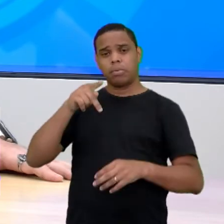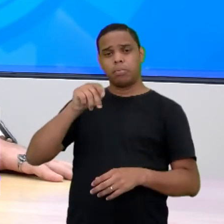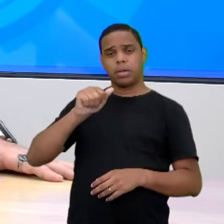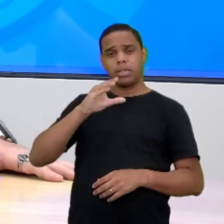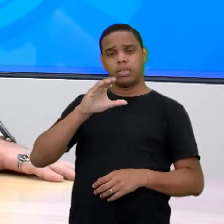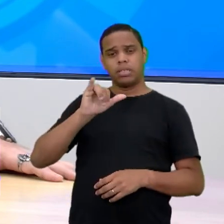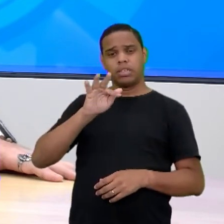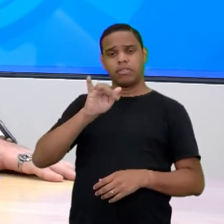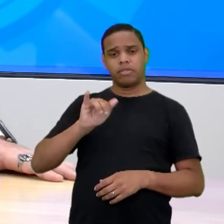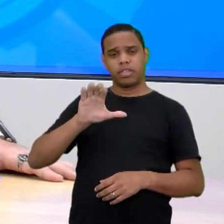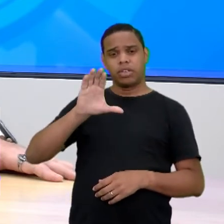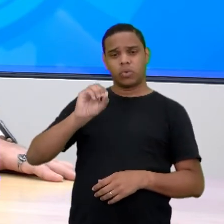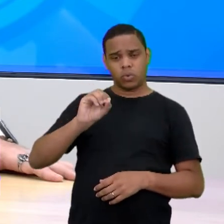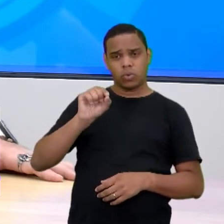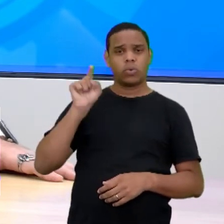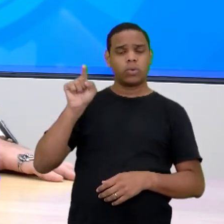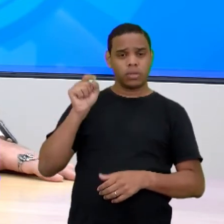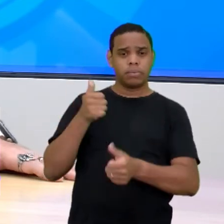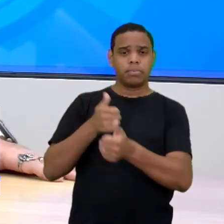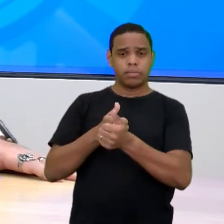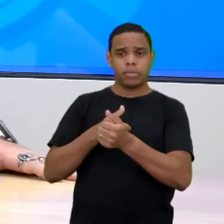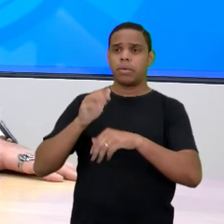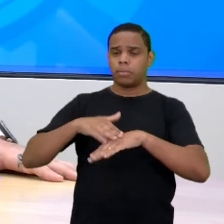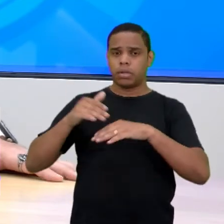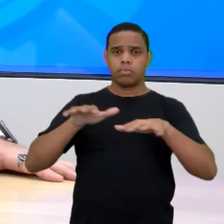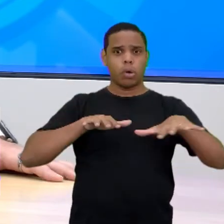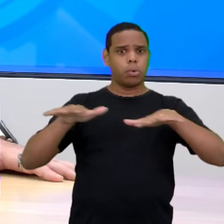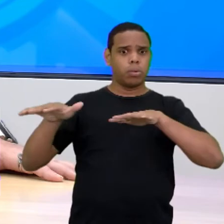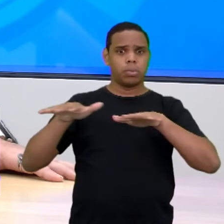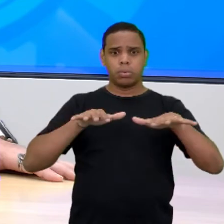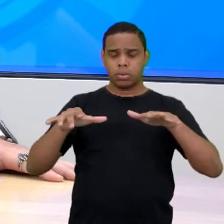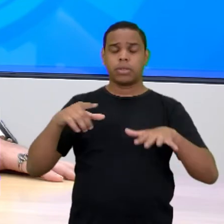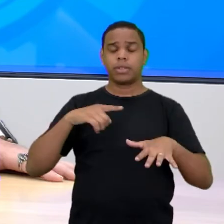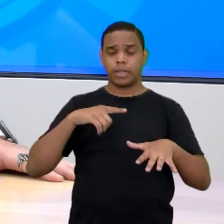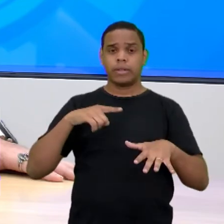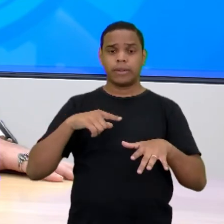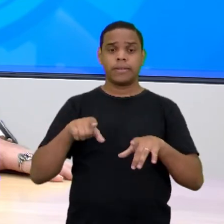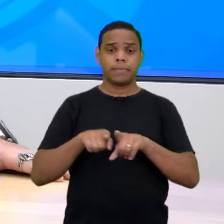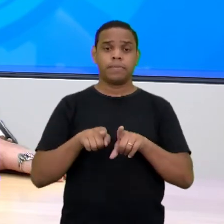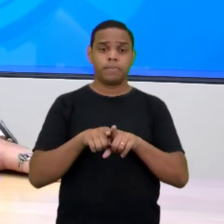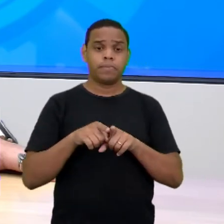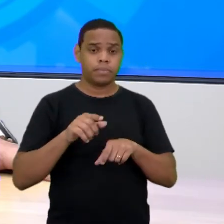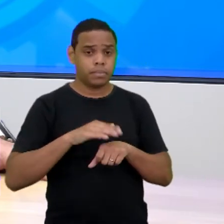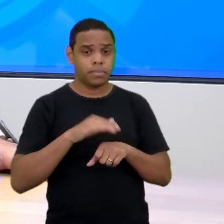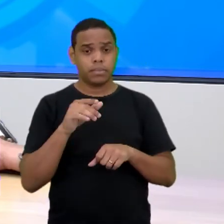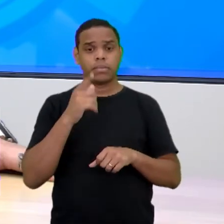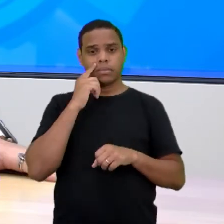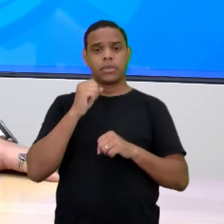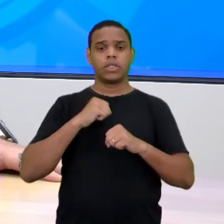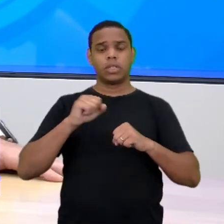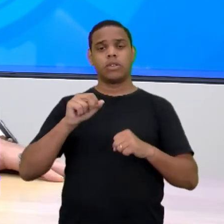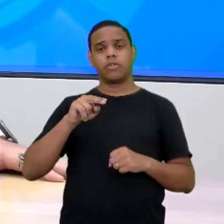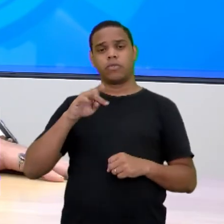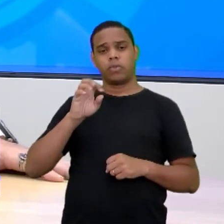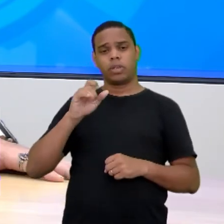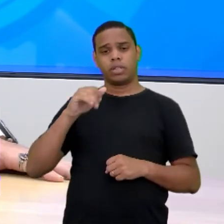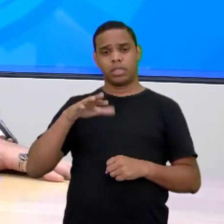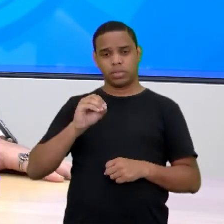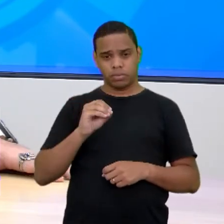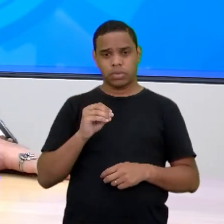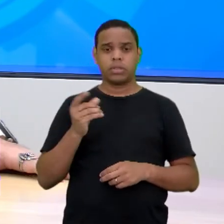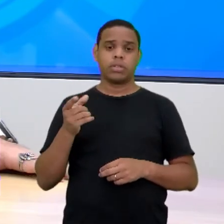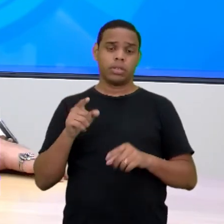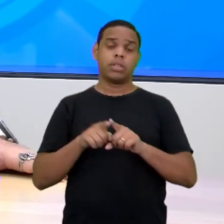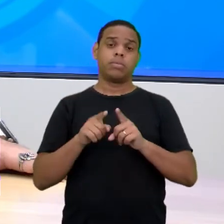as regiões onde ocasionam maior tremores de terra e também, né, maiores vulcanismo, tá certo? E tem a fossa